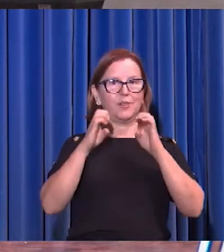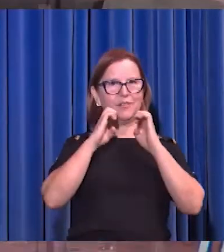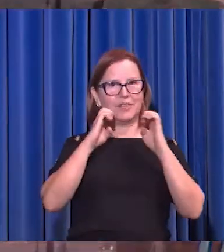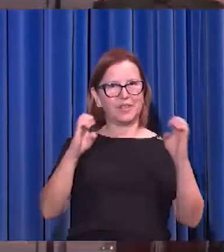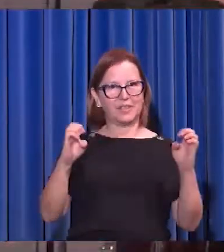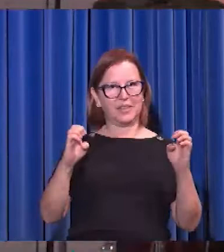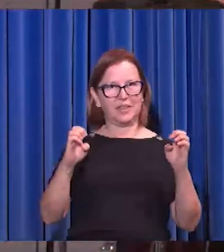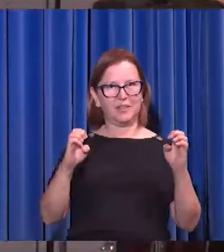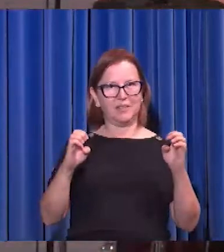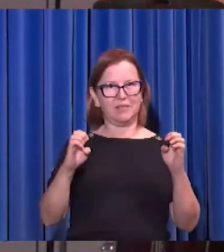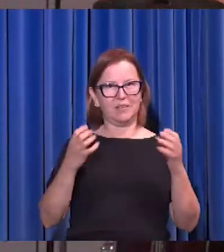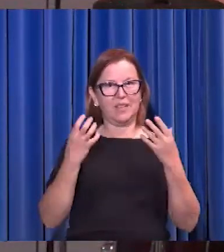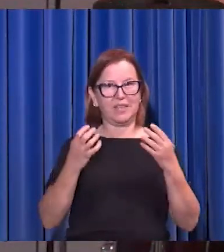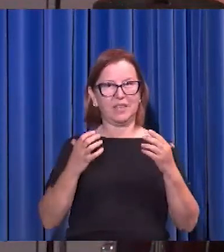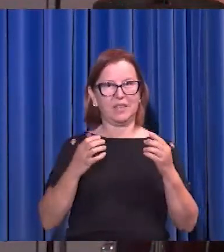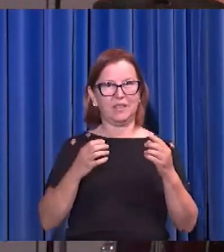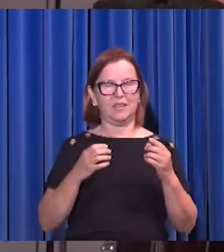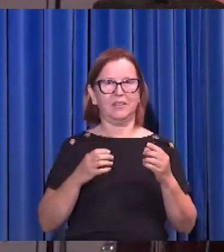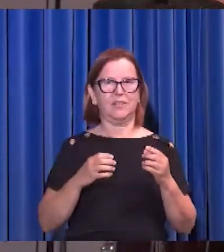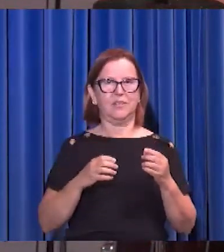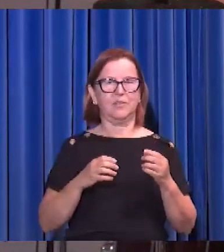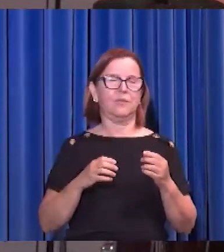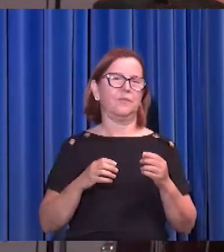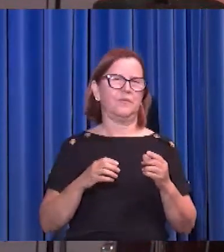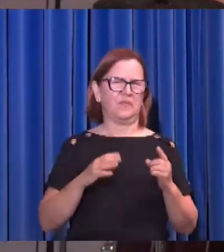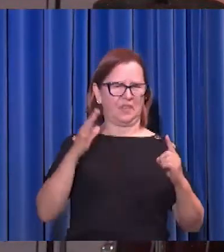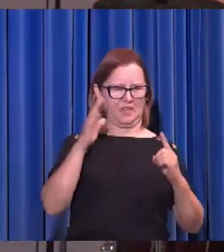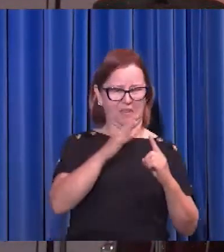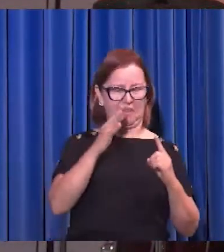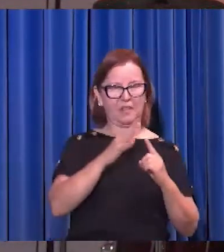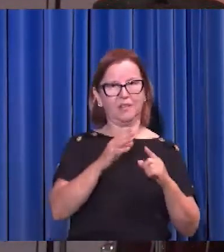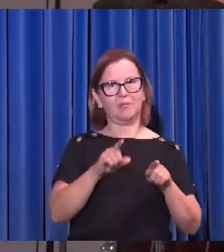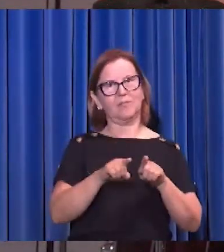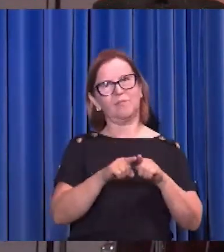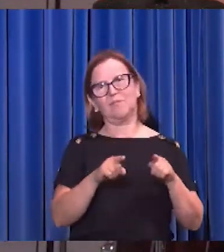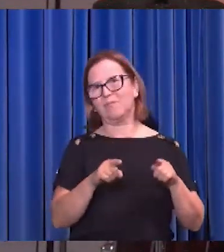Fazer algo forçado. Só que isso não vai resolver.